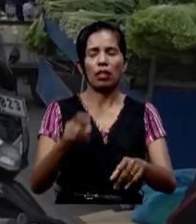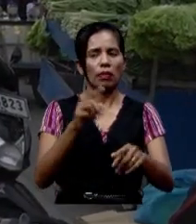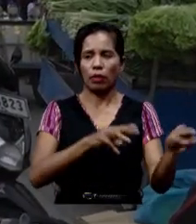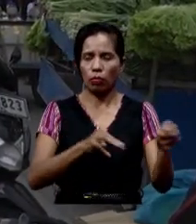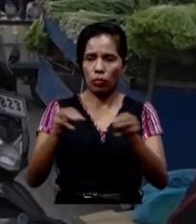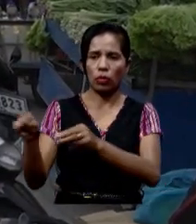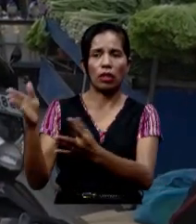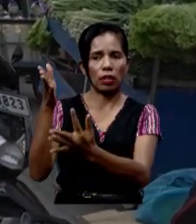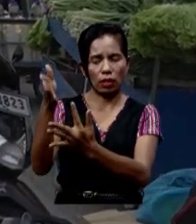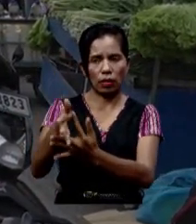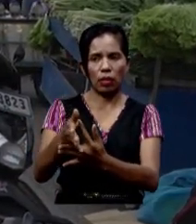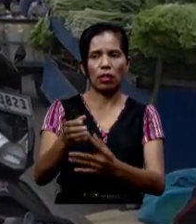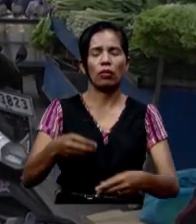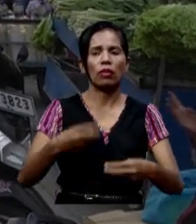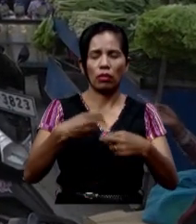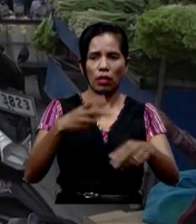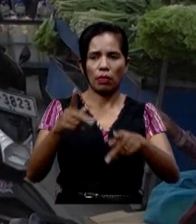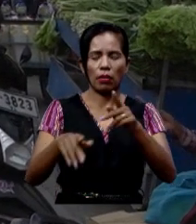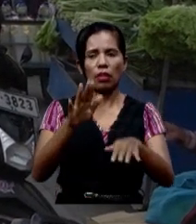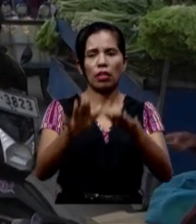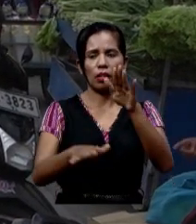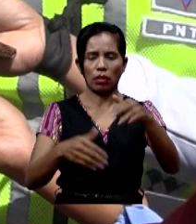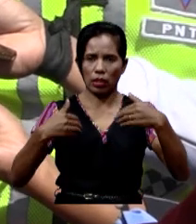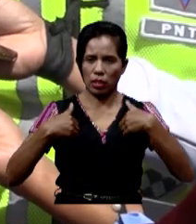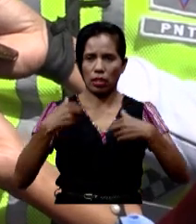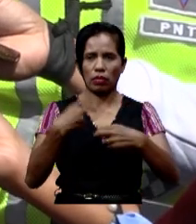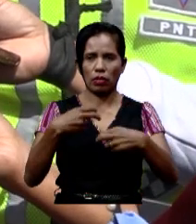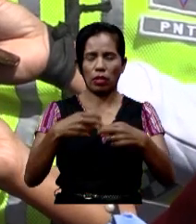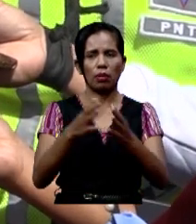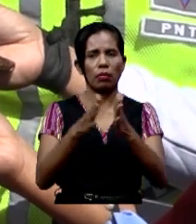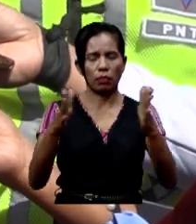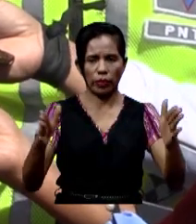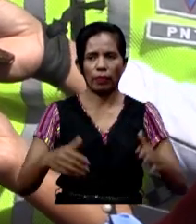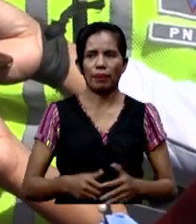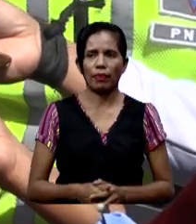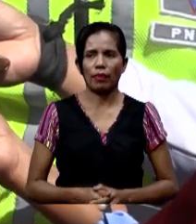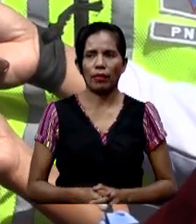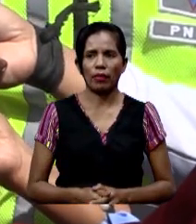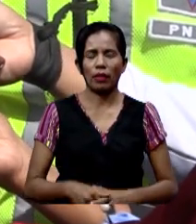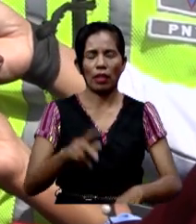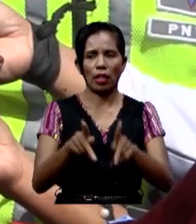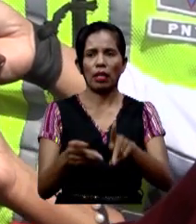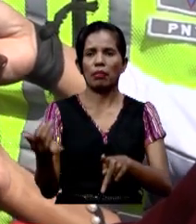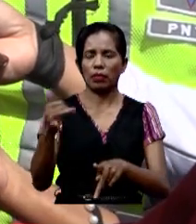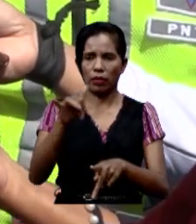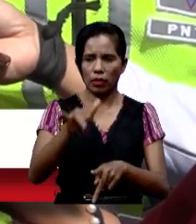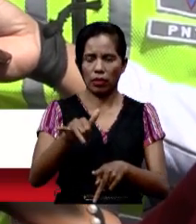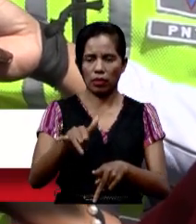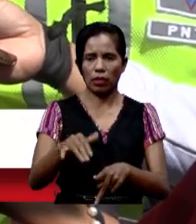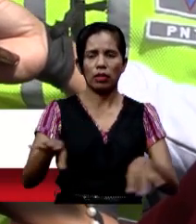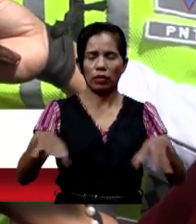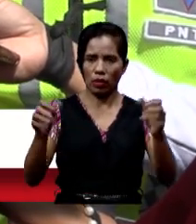label implica ema nebe lao ain no famoso engrafamento. Tem negociante sira sirnia be